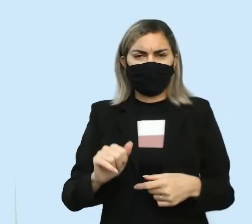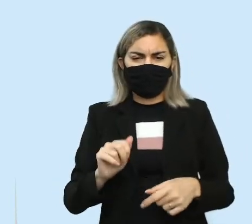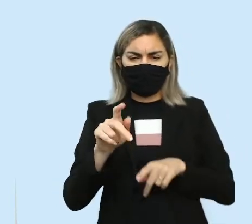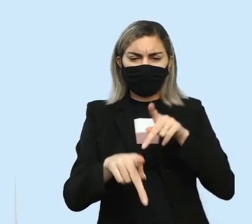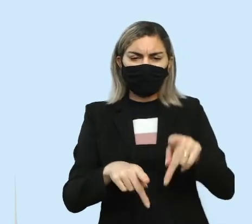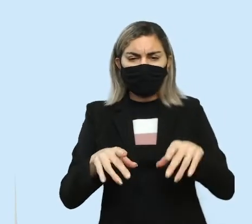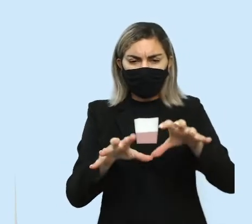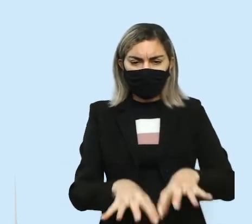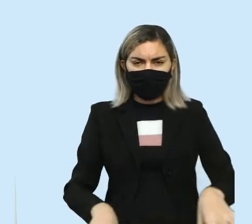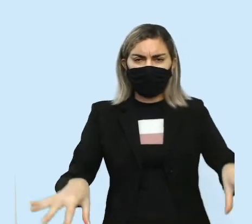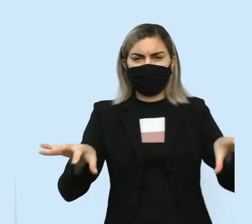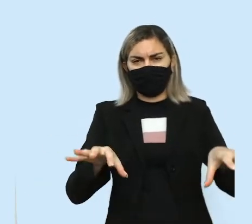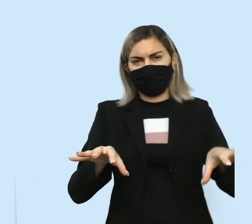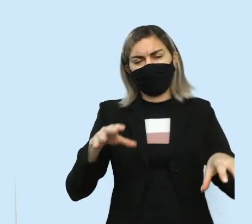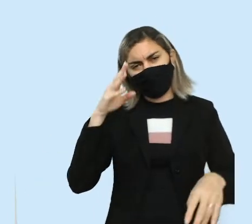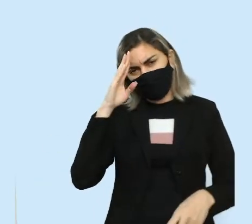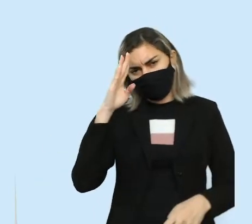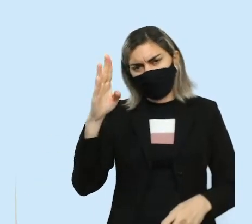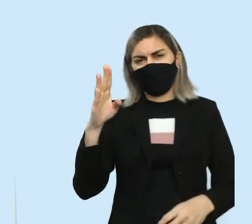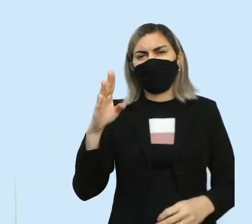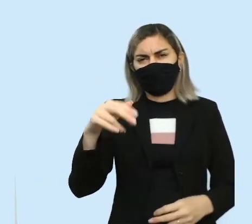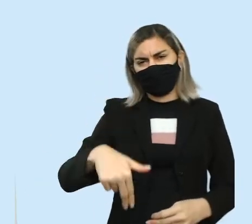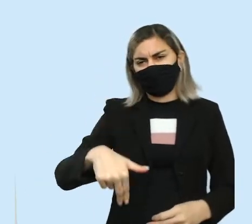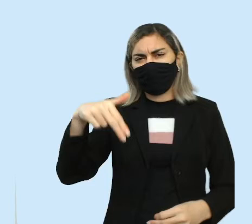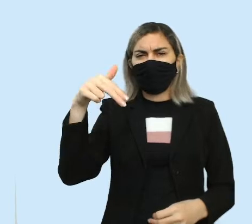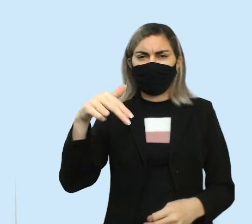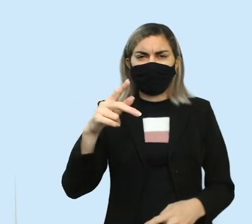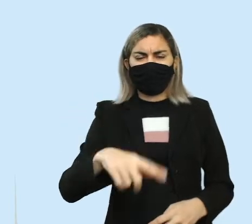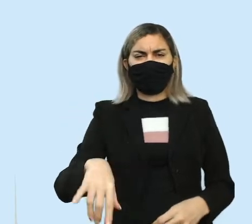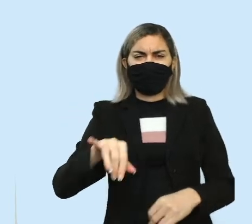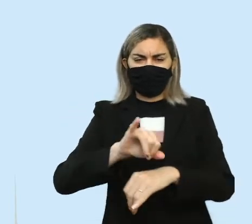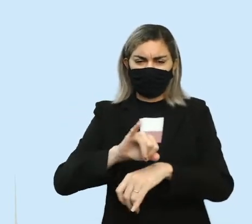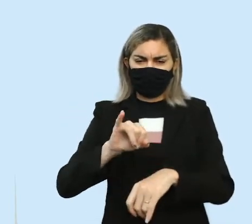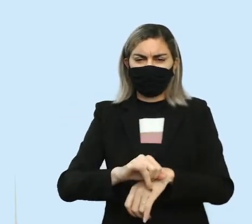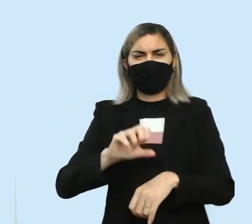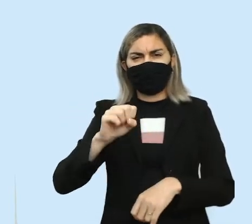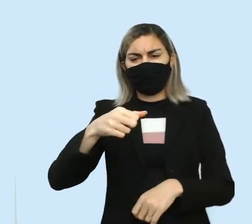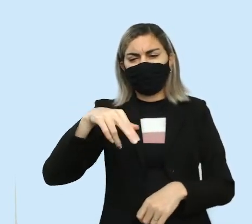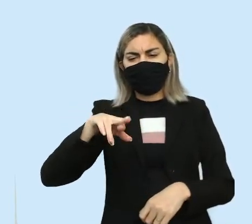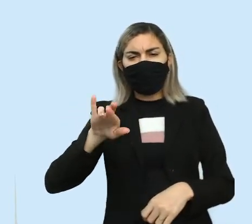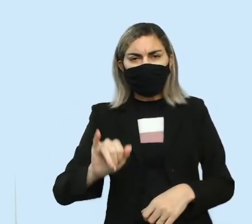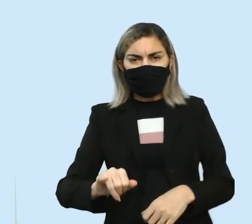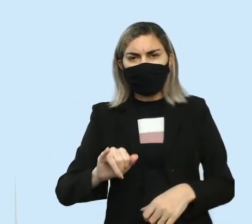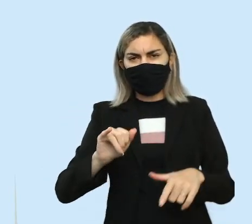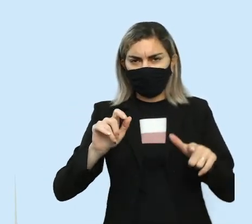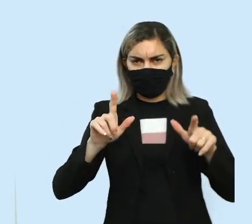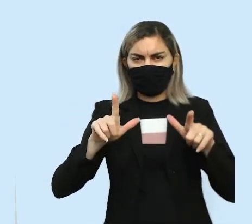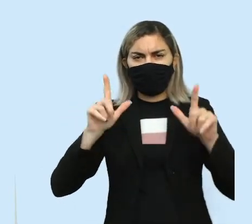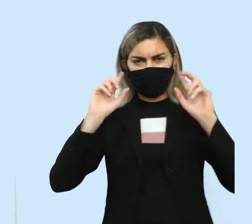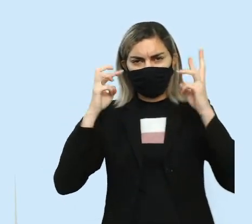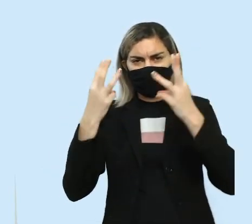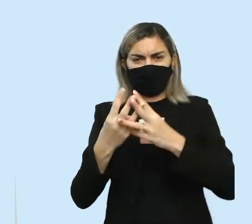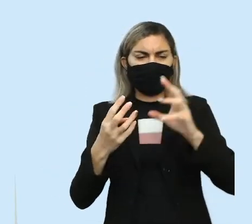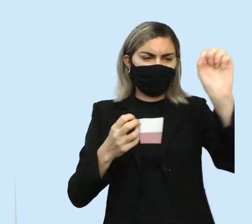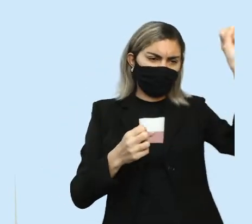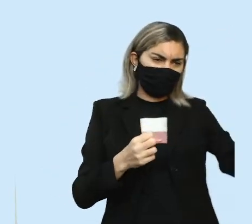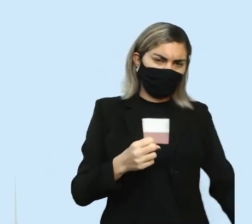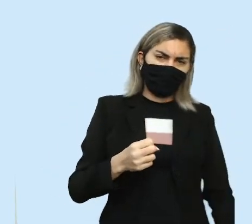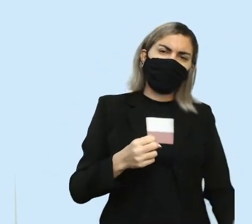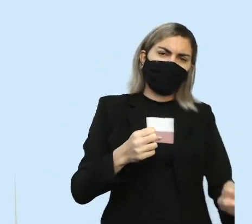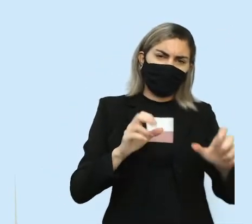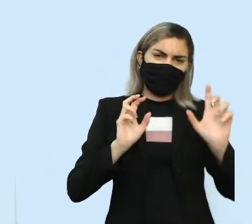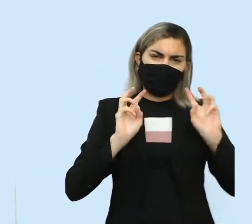se divide entre, principalmente, ao norte, na capital Samaria, seria o povo de Israel, e ao sul, na